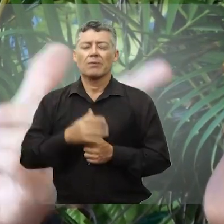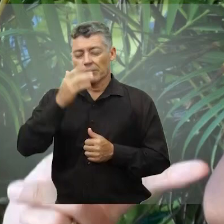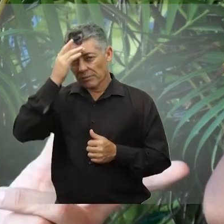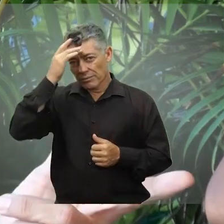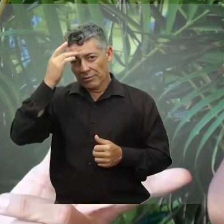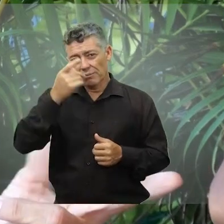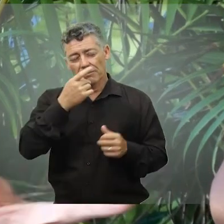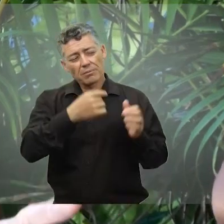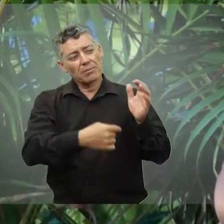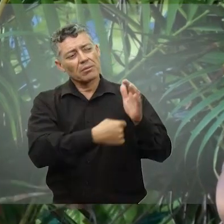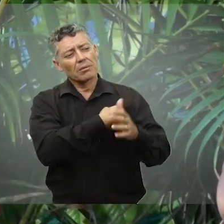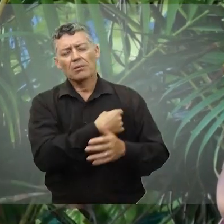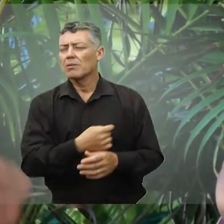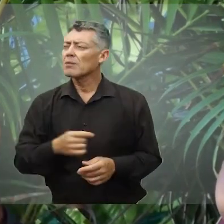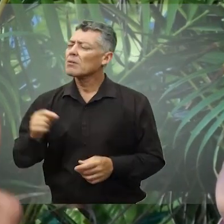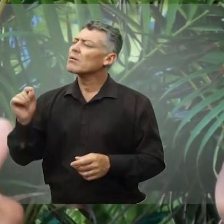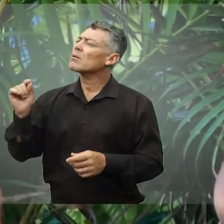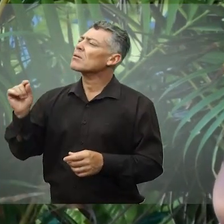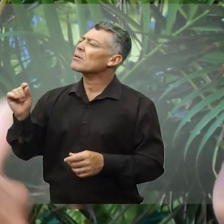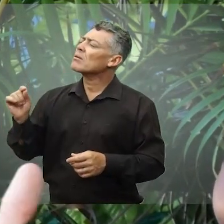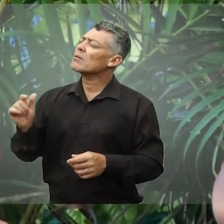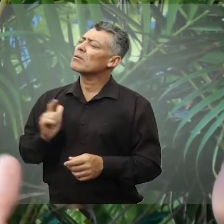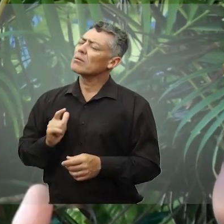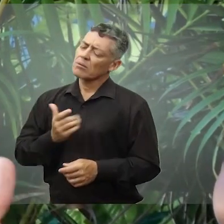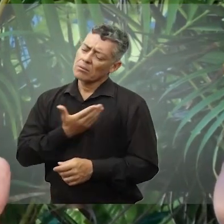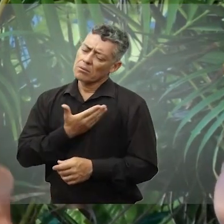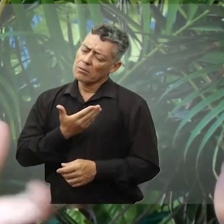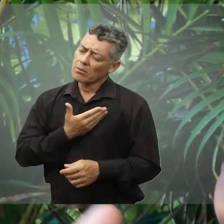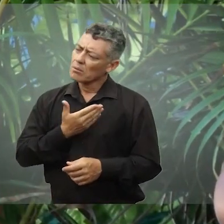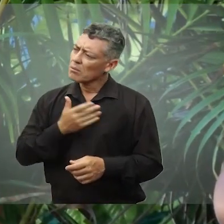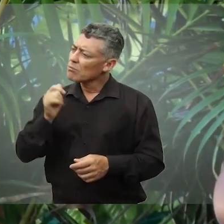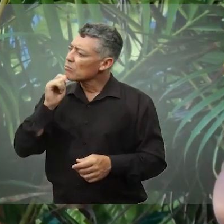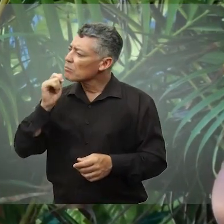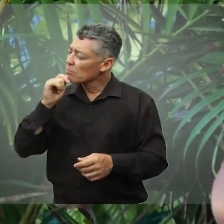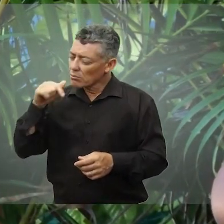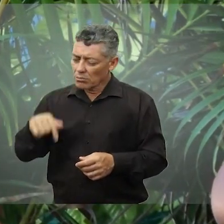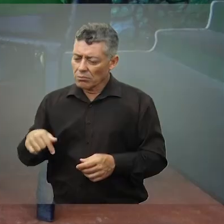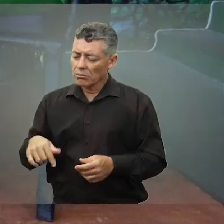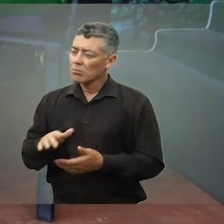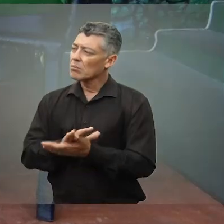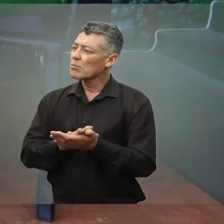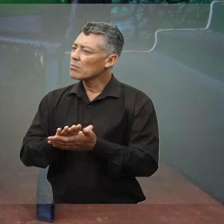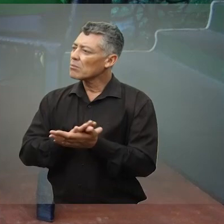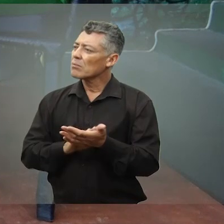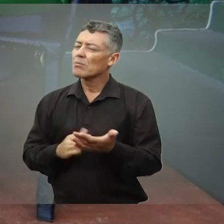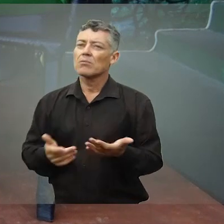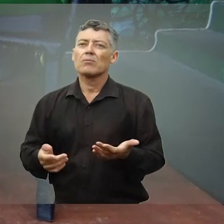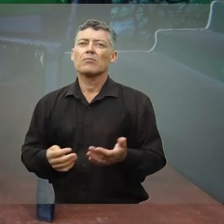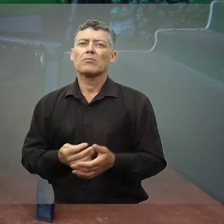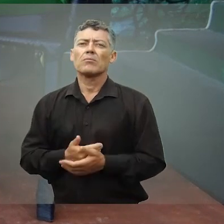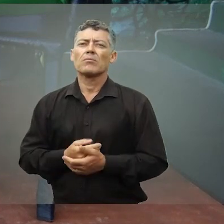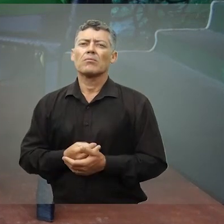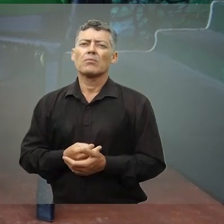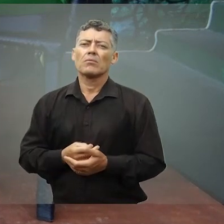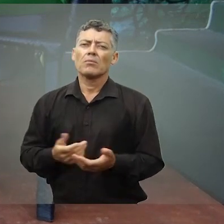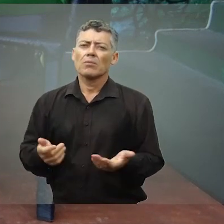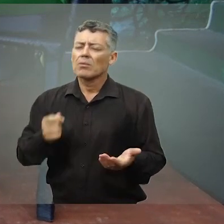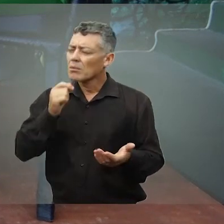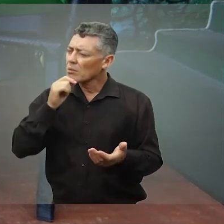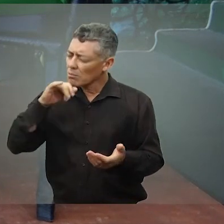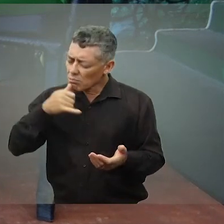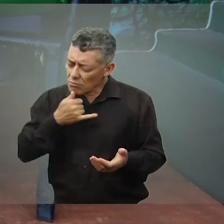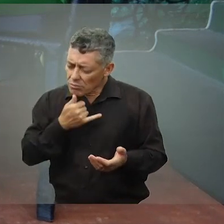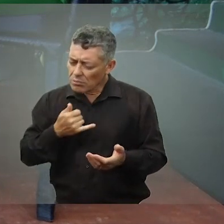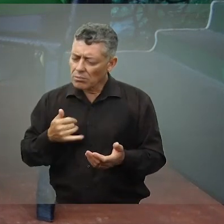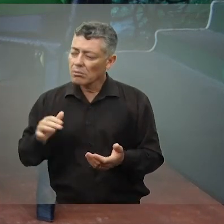falou pelo Insta, dizendo assim, ó, tem amigos meus que quando não estão bem, eu falo, rapaz, a pessoa fala, pô, não sei o quê, tô desanimado.